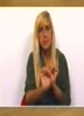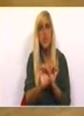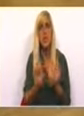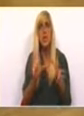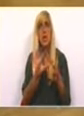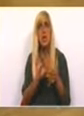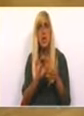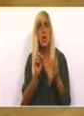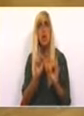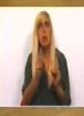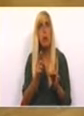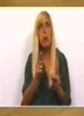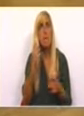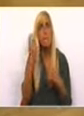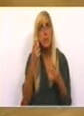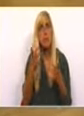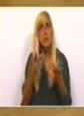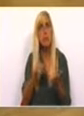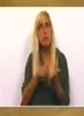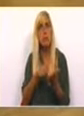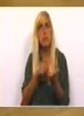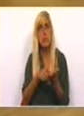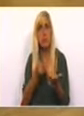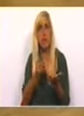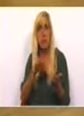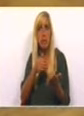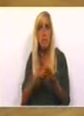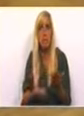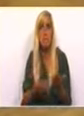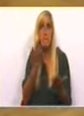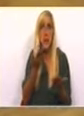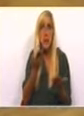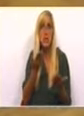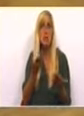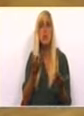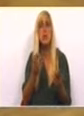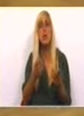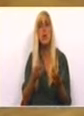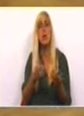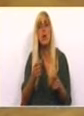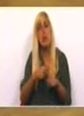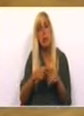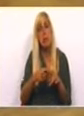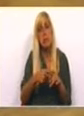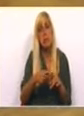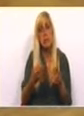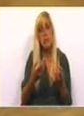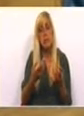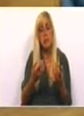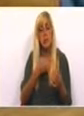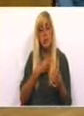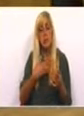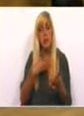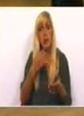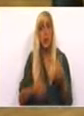em consideração a necessidade de reforço dos rendimentos do trabalho, os interesses empresariais e a competitividade